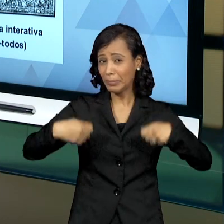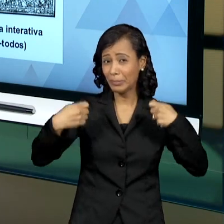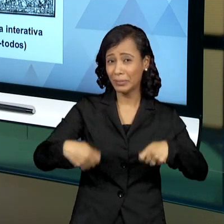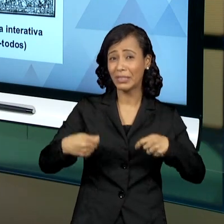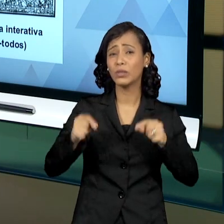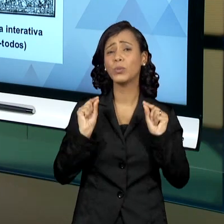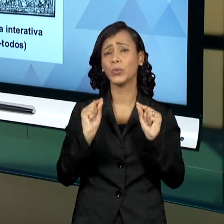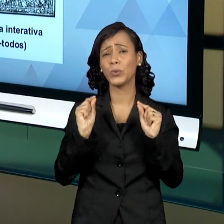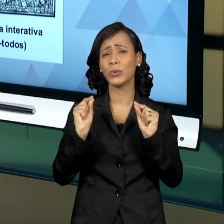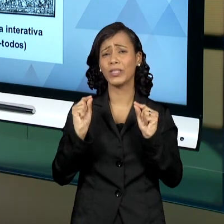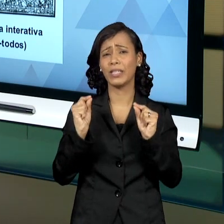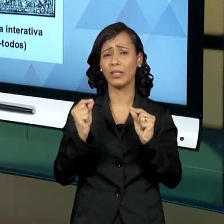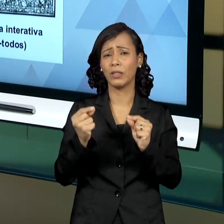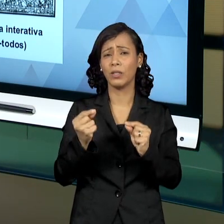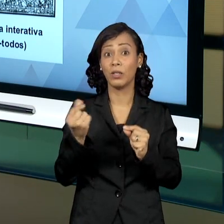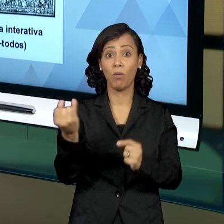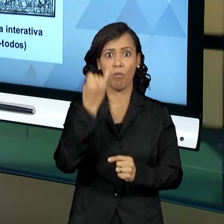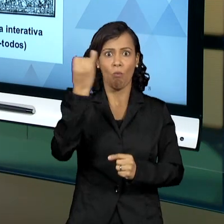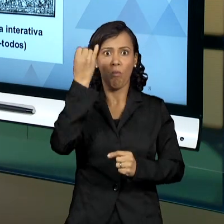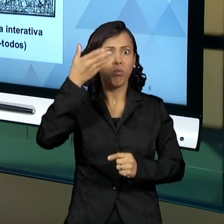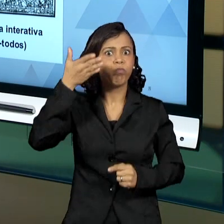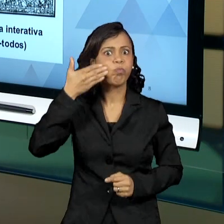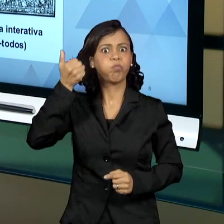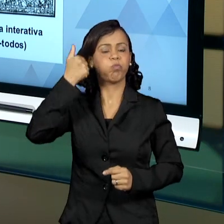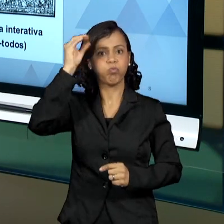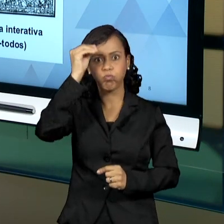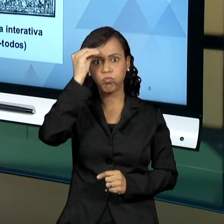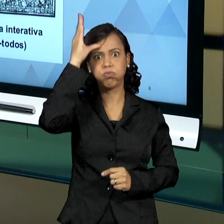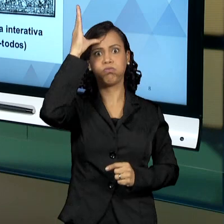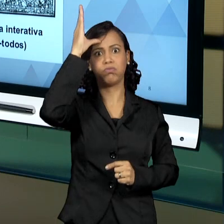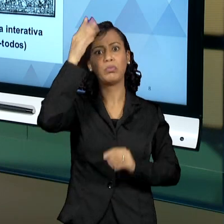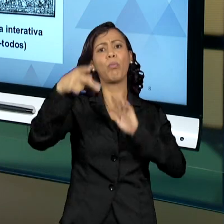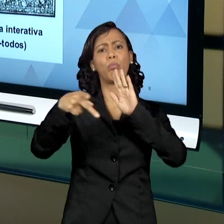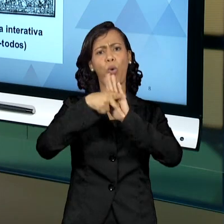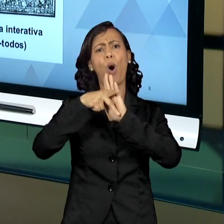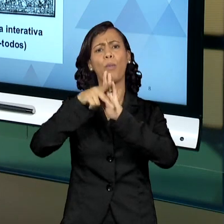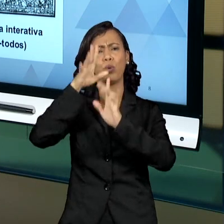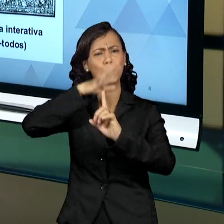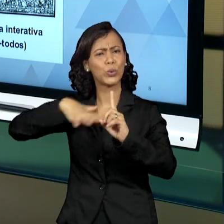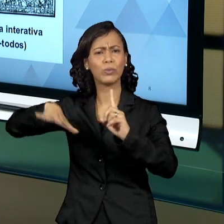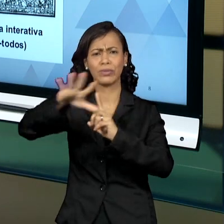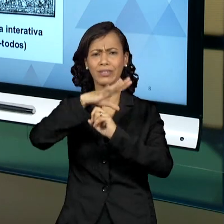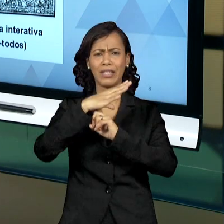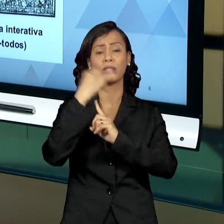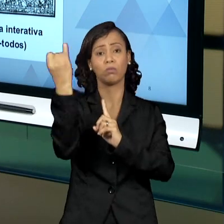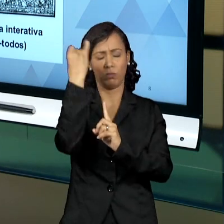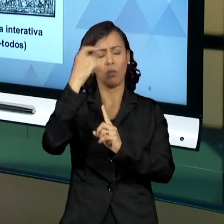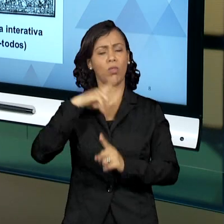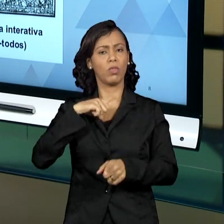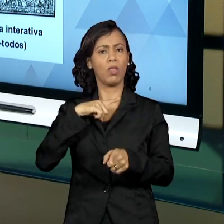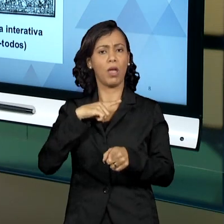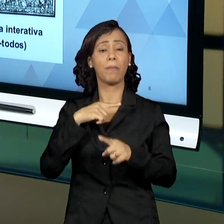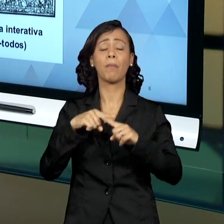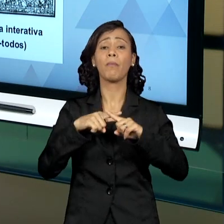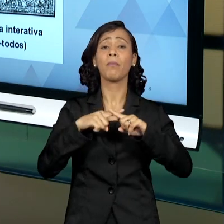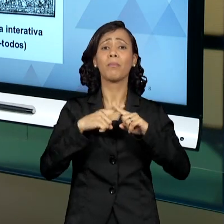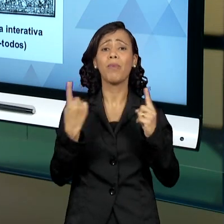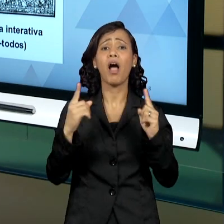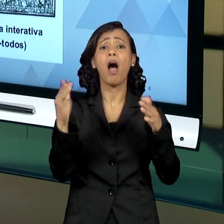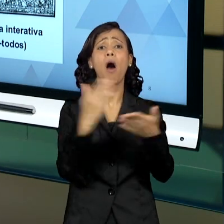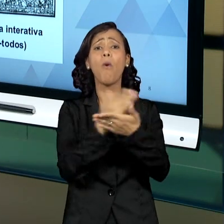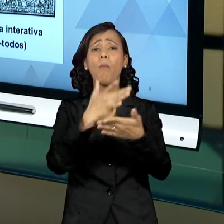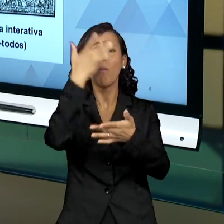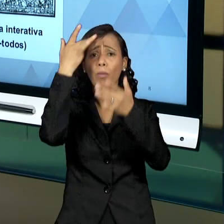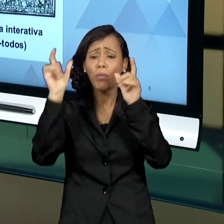valorizando sim o conhecimento produzido pela humanidade. É imprescindível. Para alguns, a escola é o